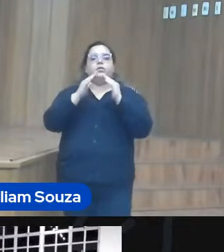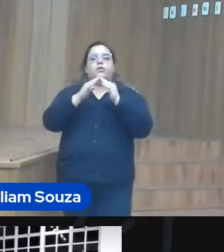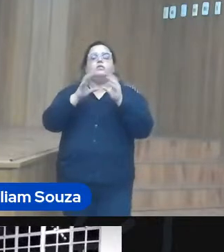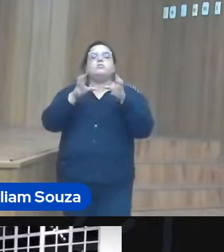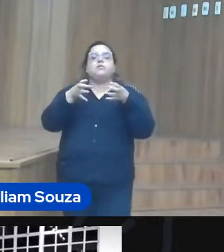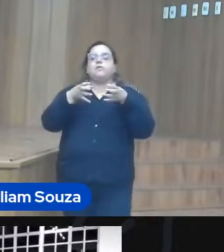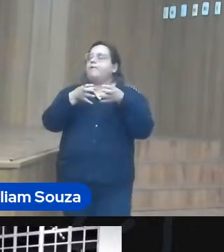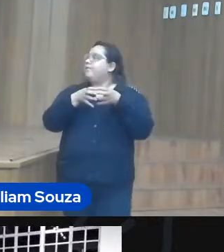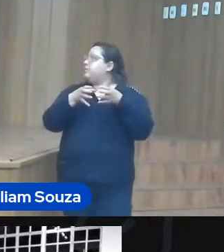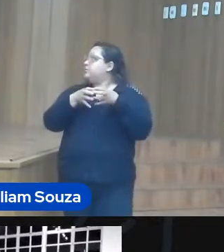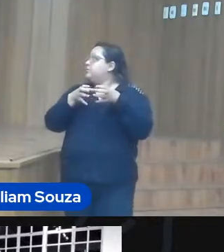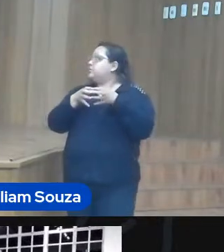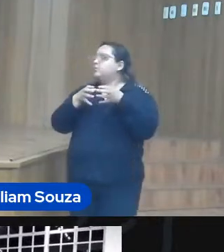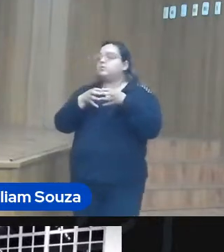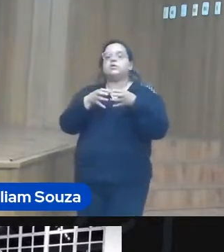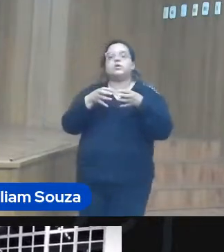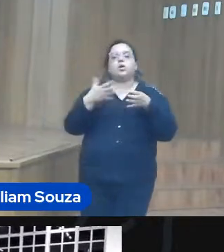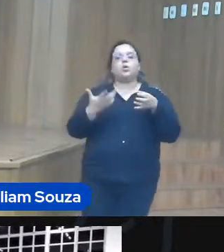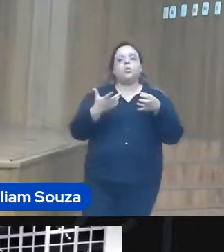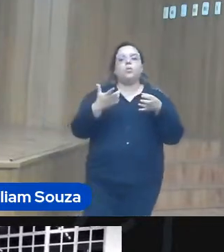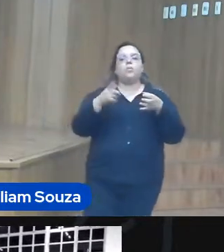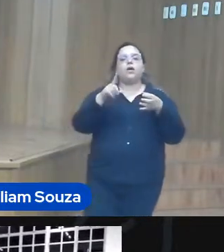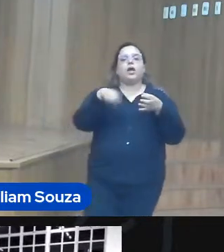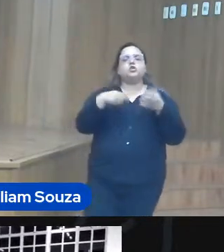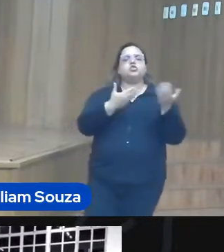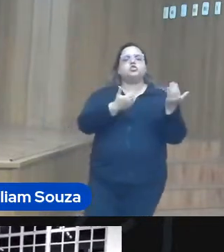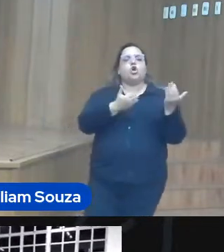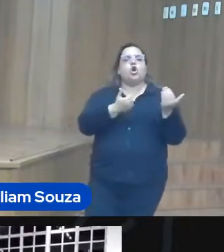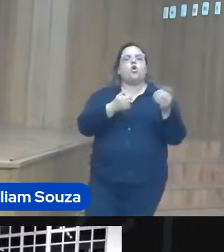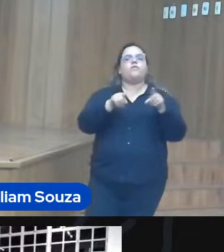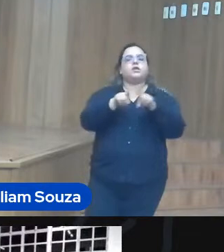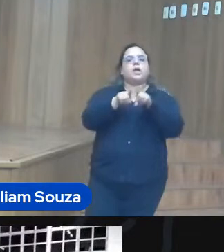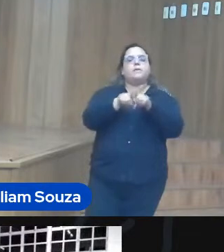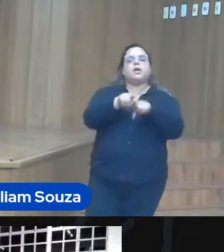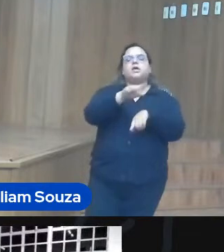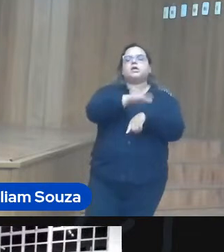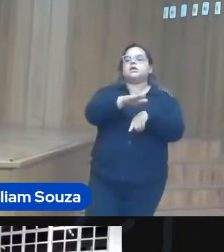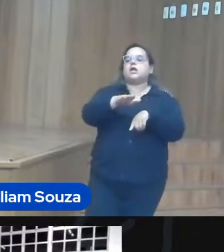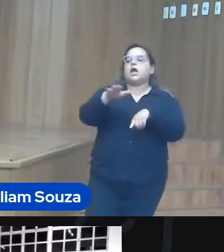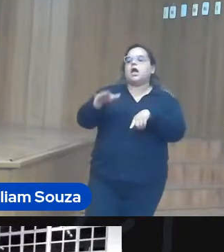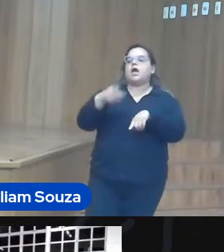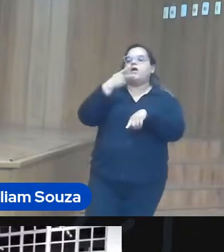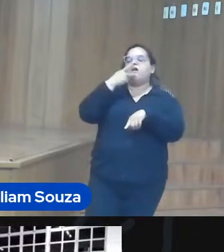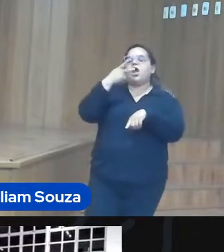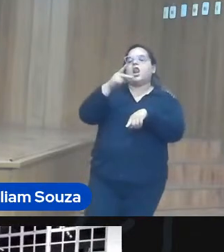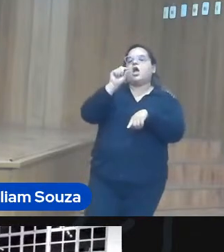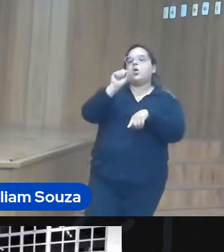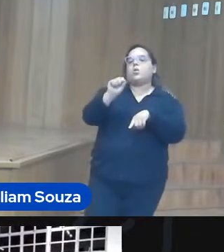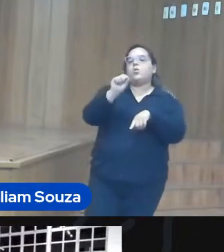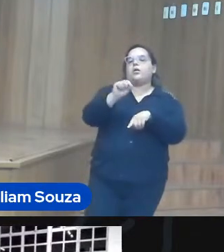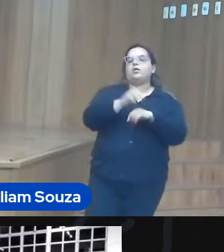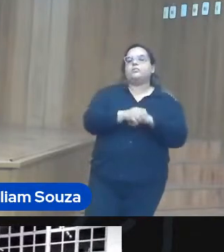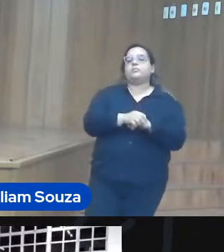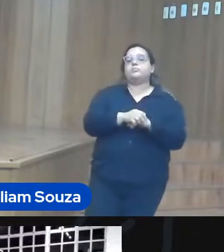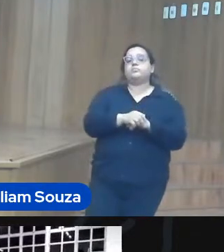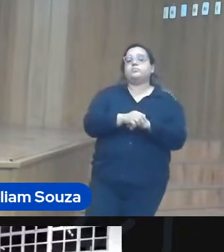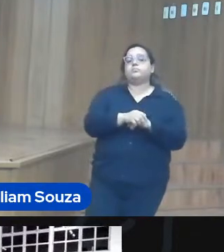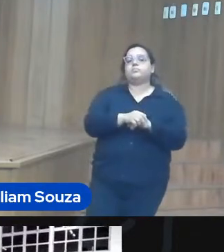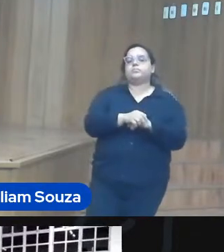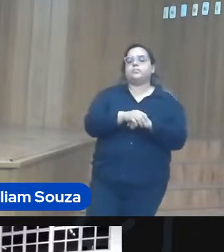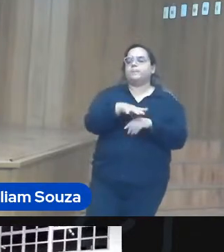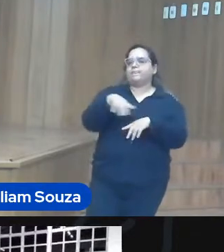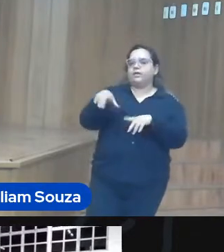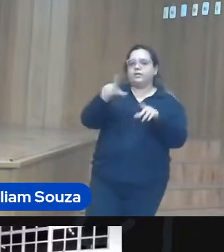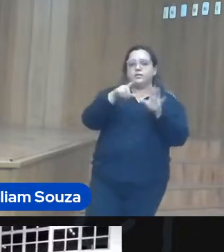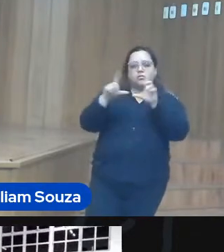nesse complexo, jovens e crianças, e falaram assim: olha, entre essas fotos todas aqui,